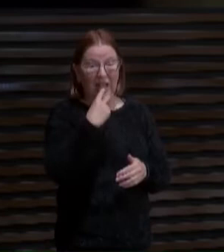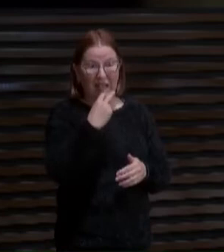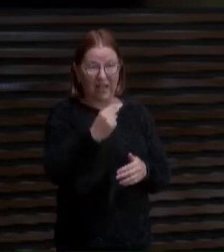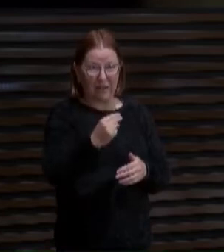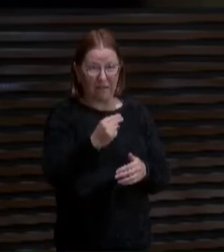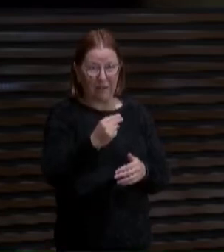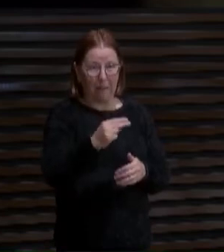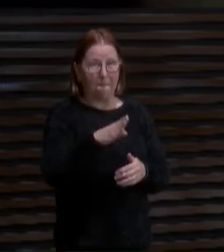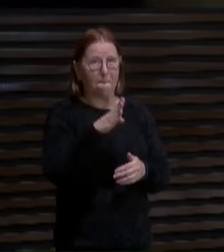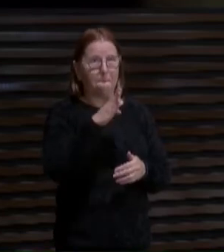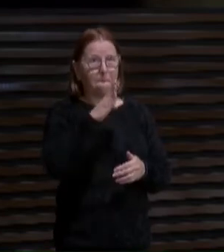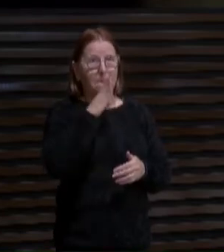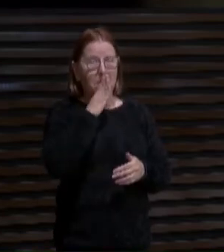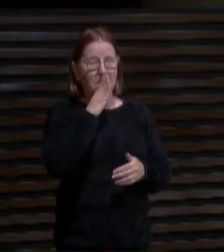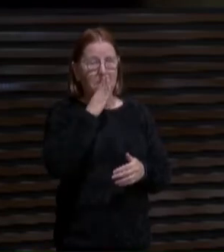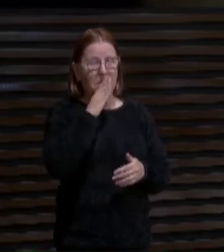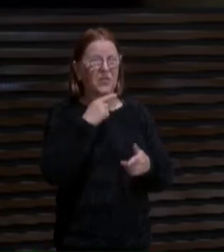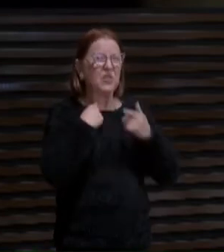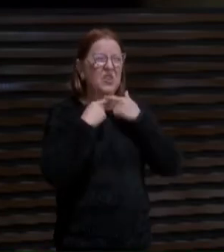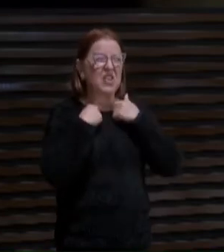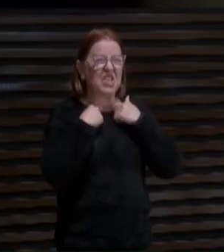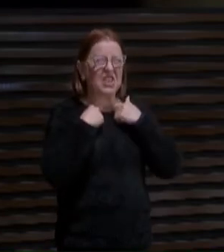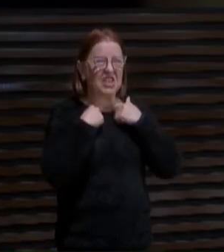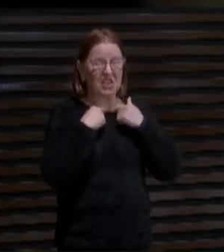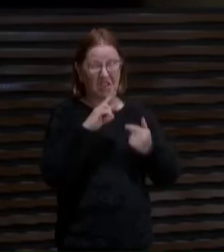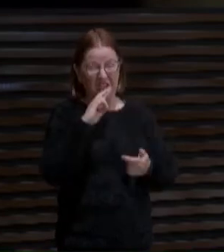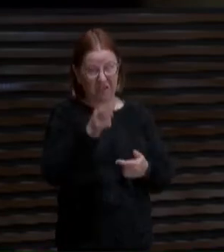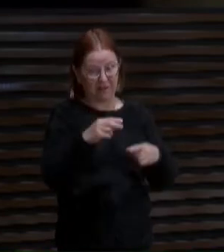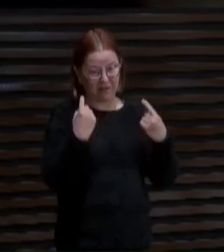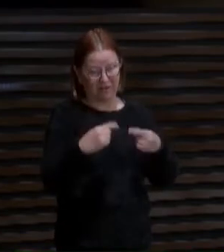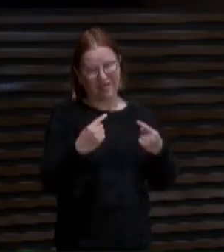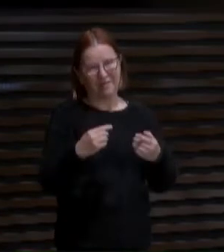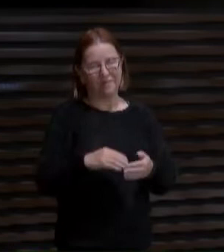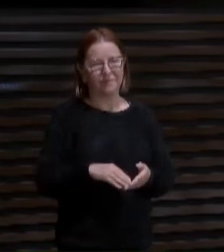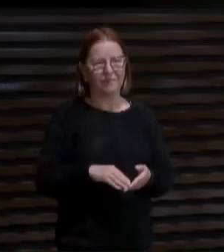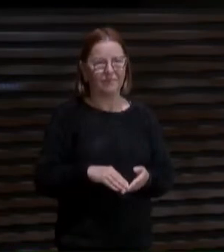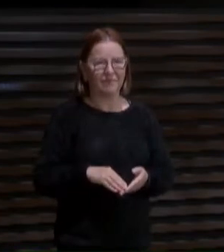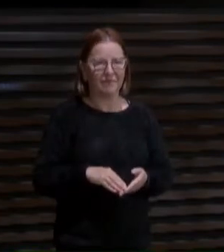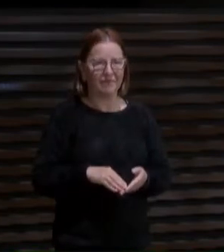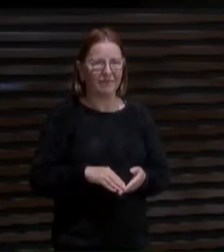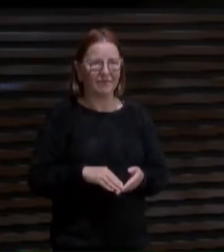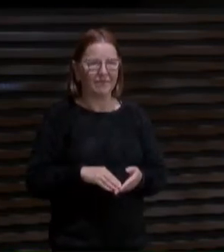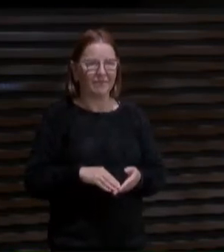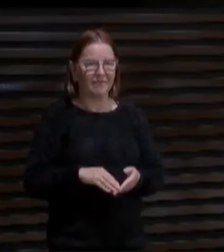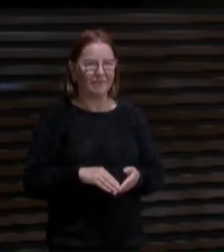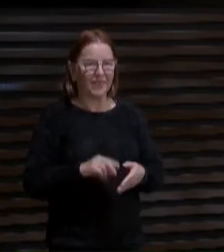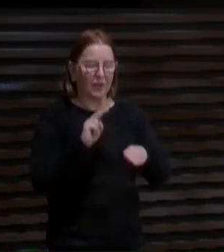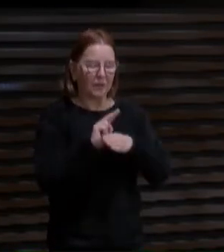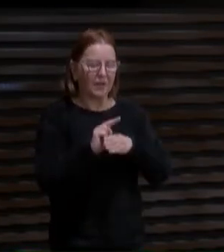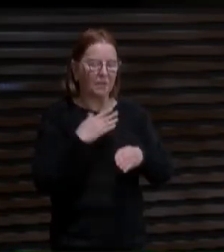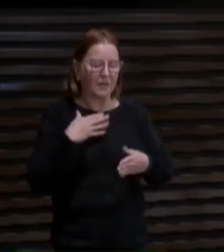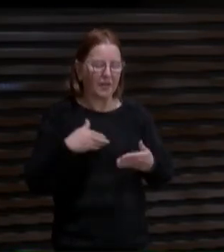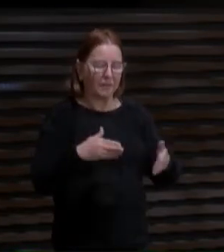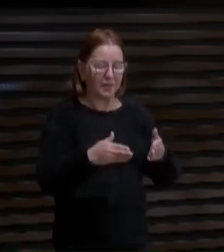desejo de retaliação Salmo 39 versículo 1 guardarei os meus caminhos para